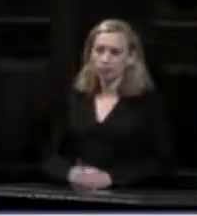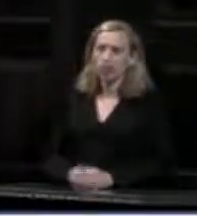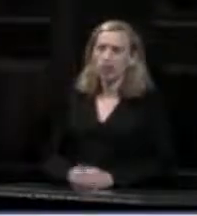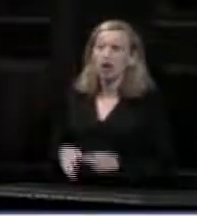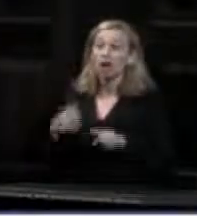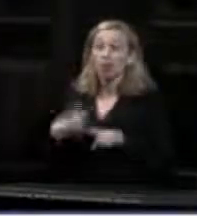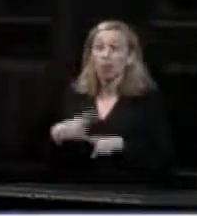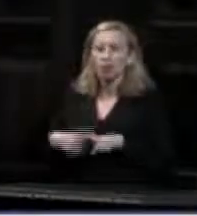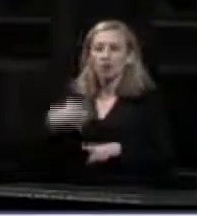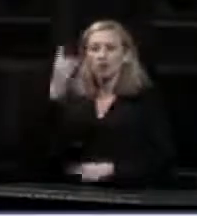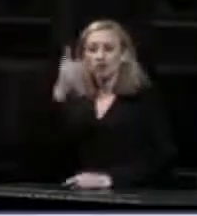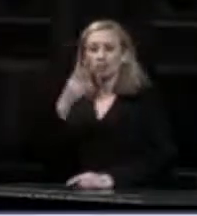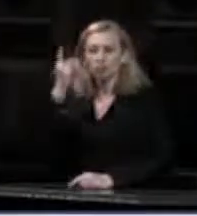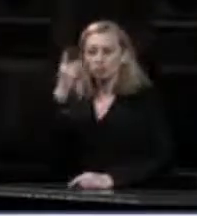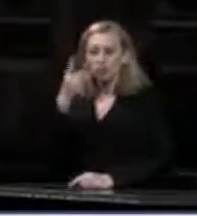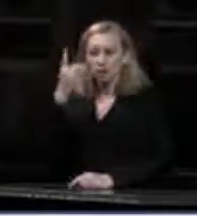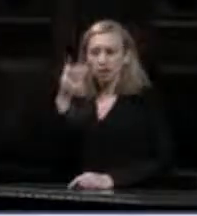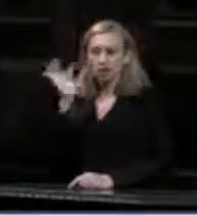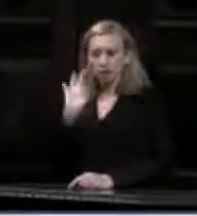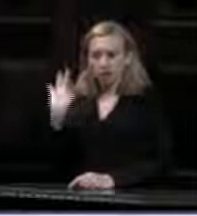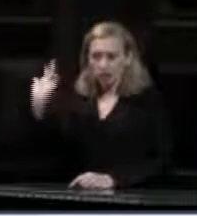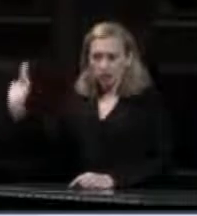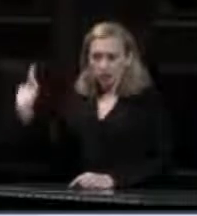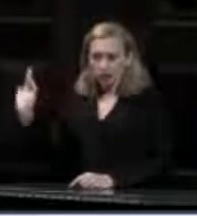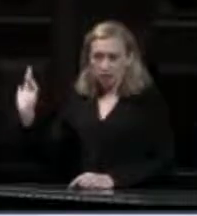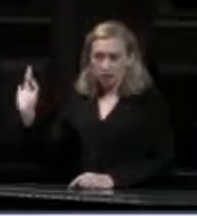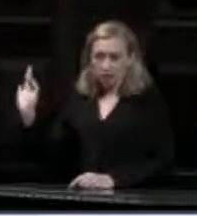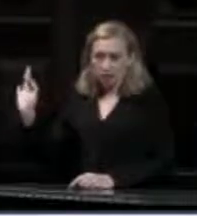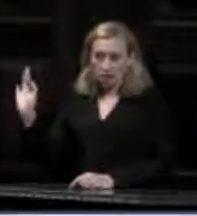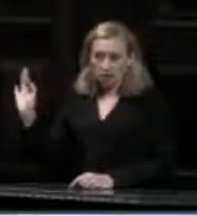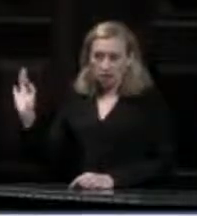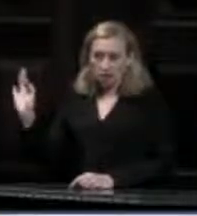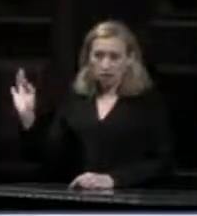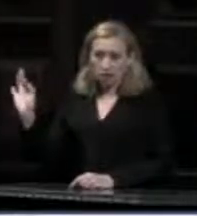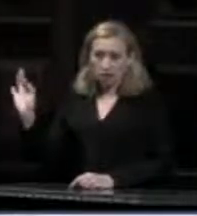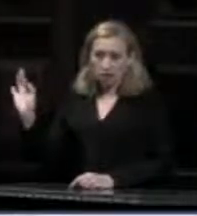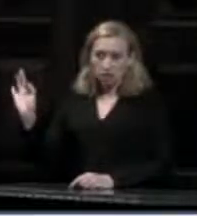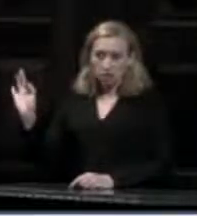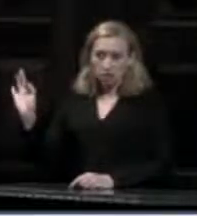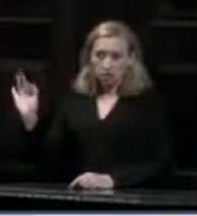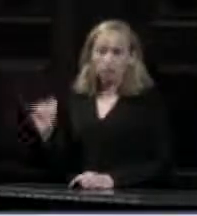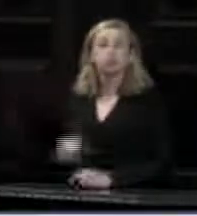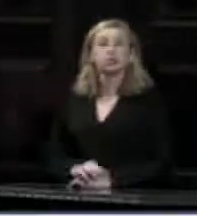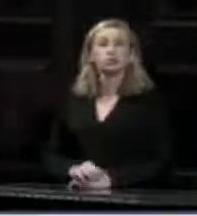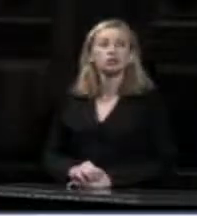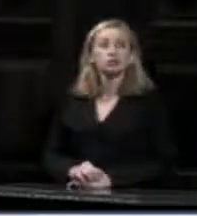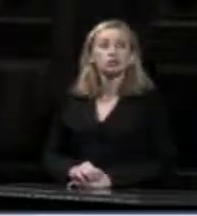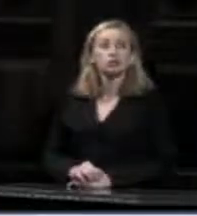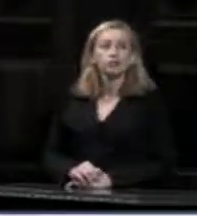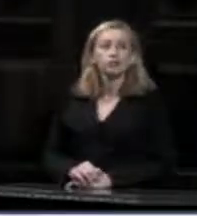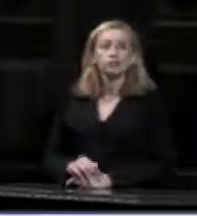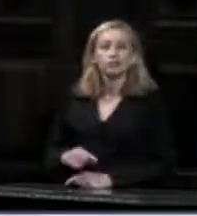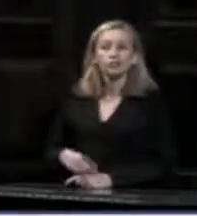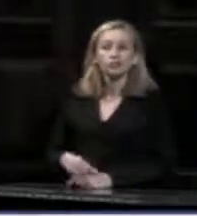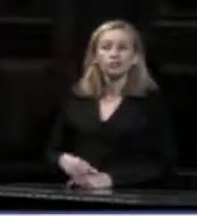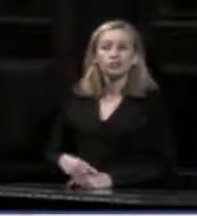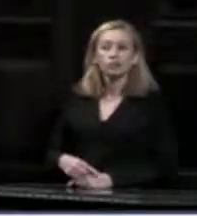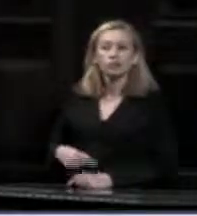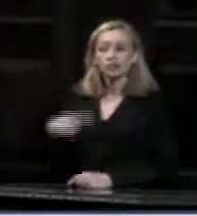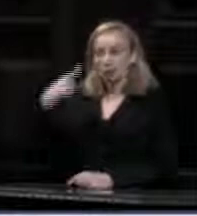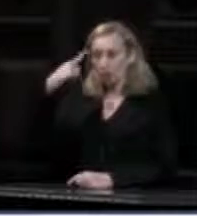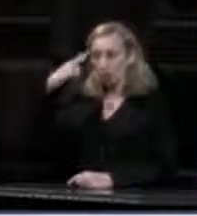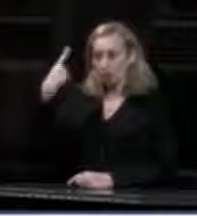os deputados federais com o mandato de todas as agremiações políticas